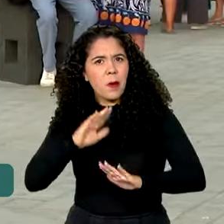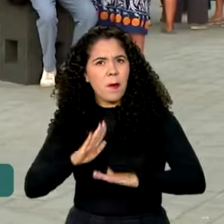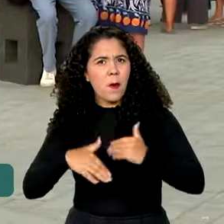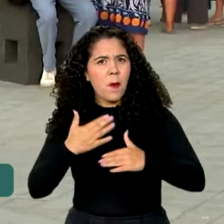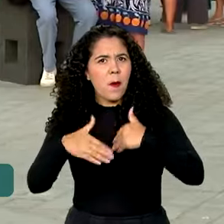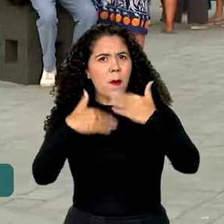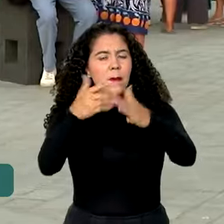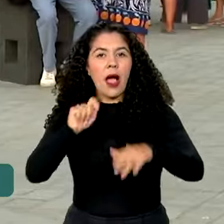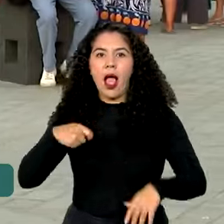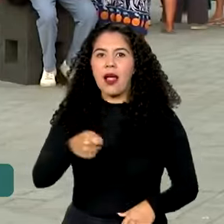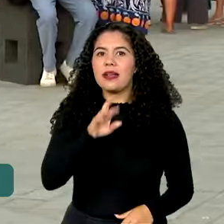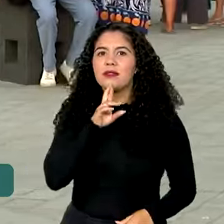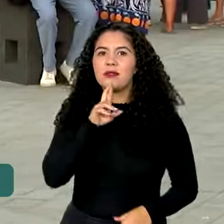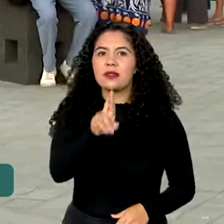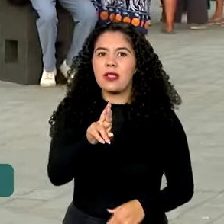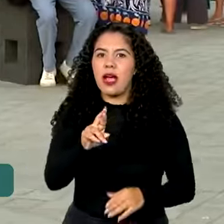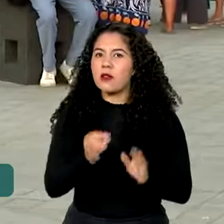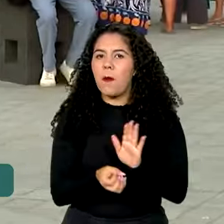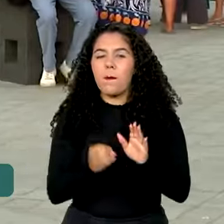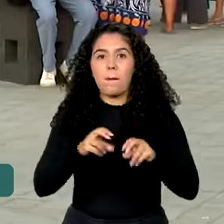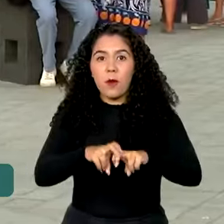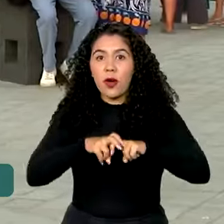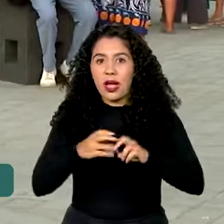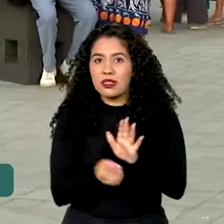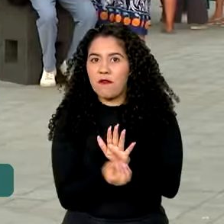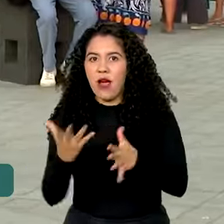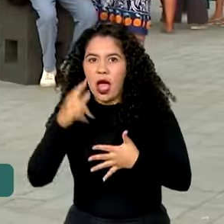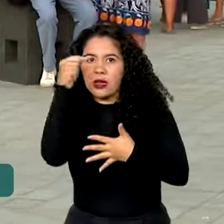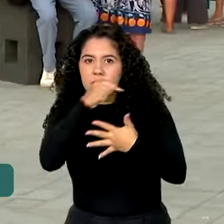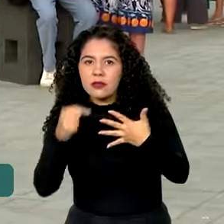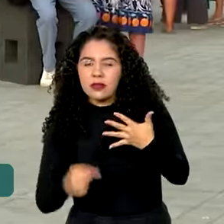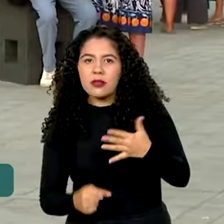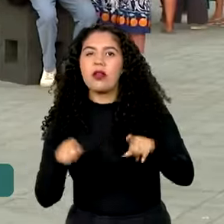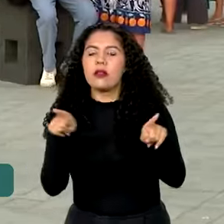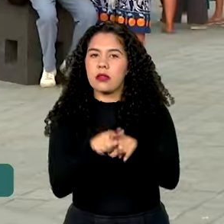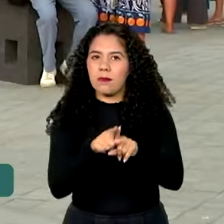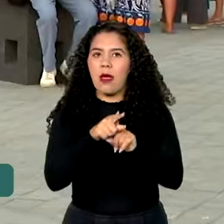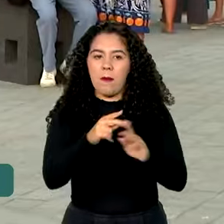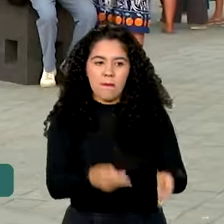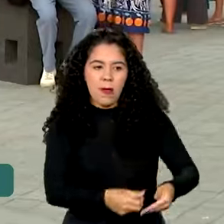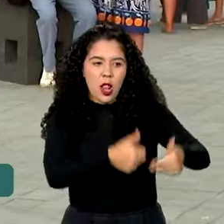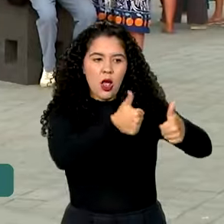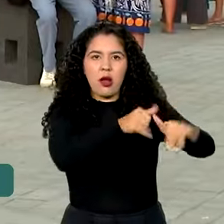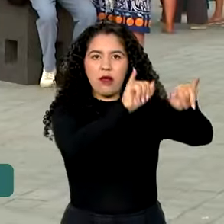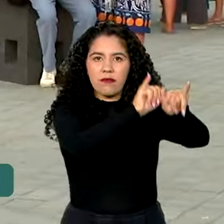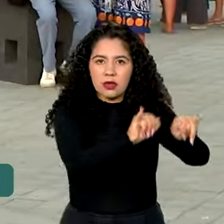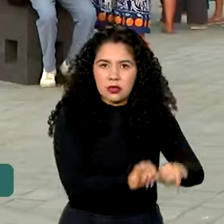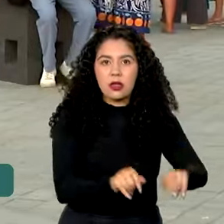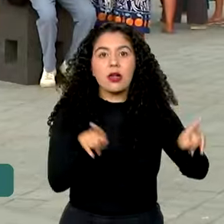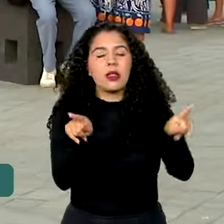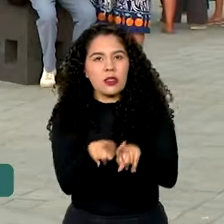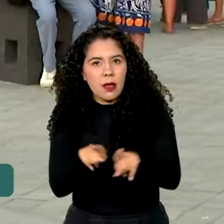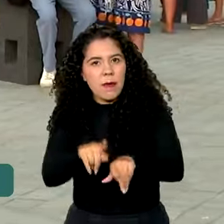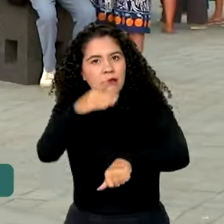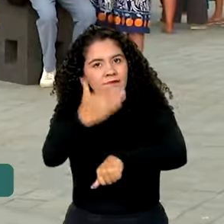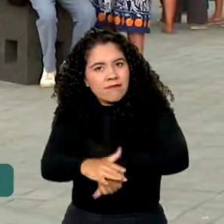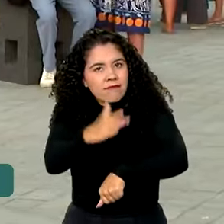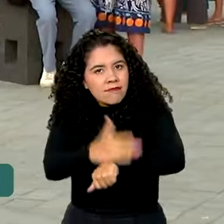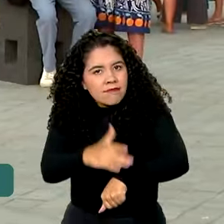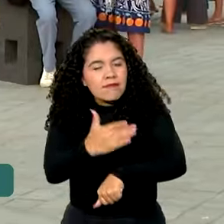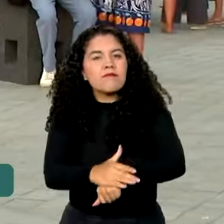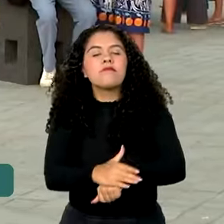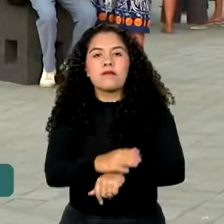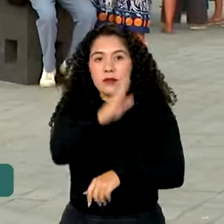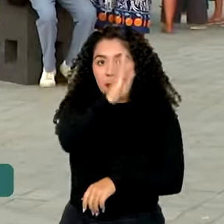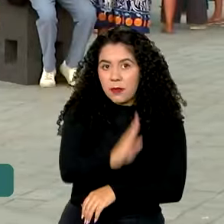também resultado de diversos fatores, como maior investimento em infraestrutura e programas de treinamento no Brasil e o